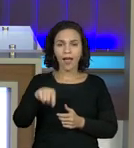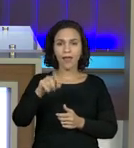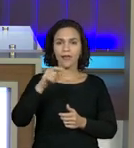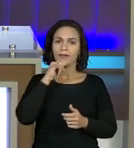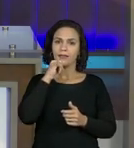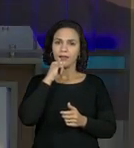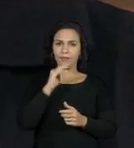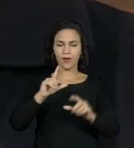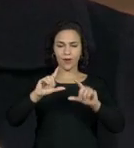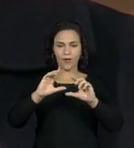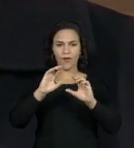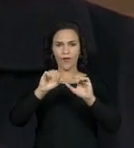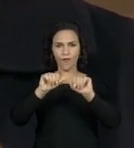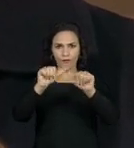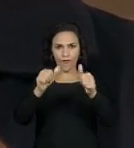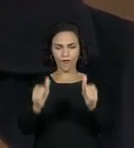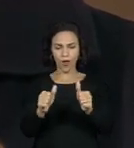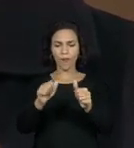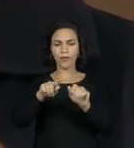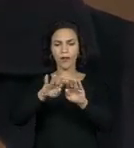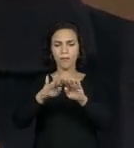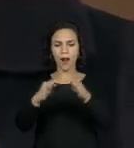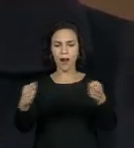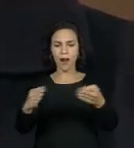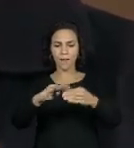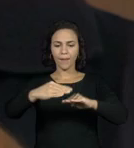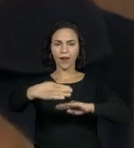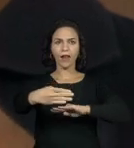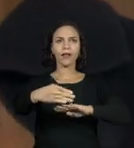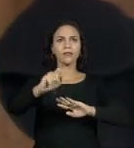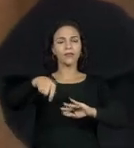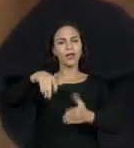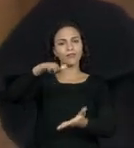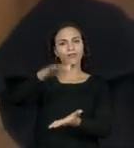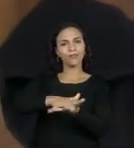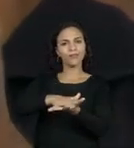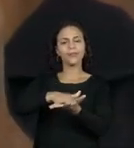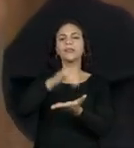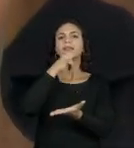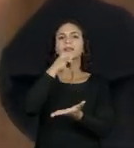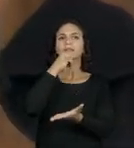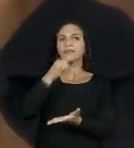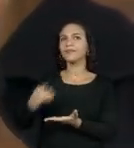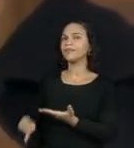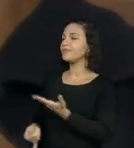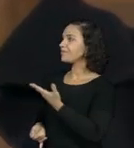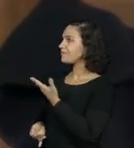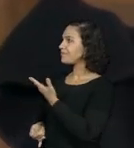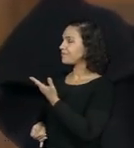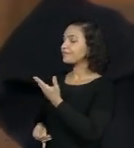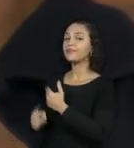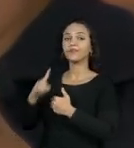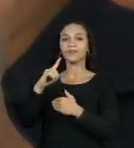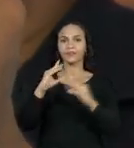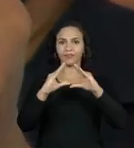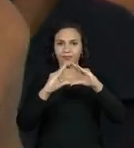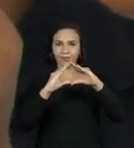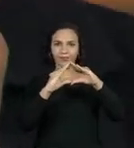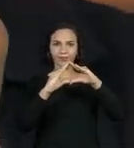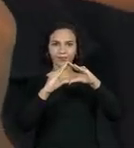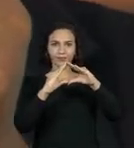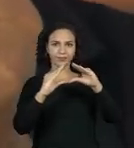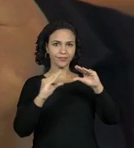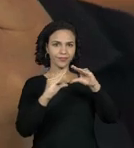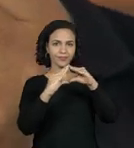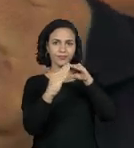folha, tá bem? Você consegue apoiar, tá vendo? Essa aqui, por exemplo, é uma pirâmide. E eu trouxe também